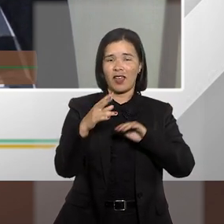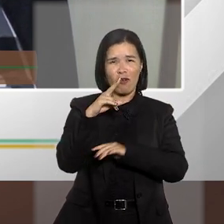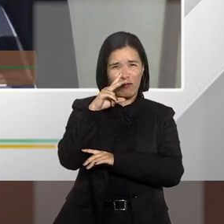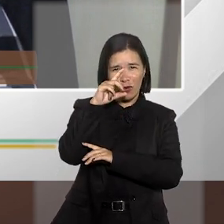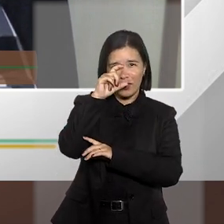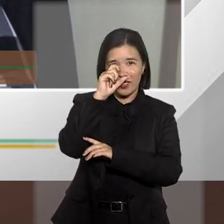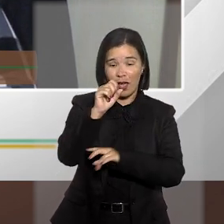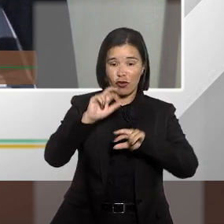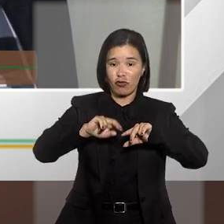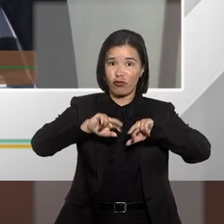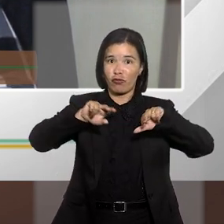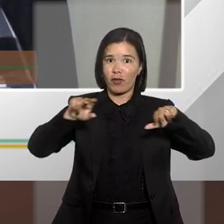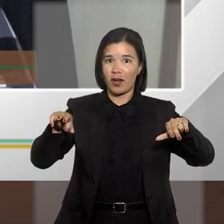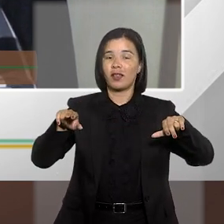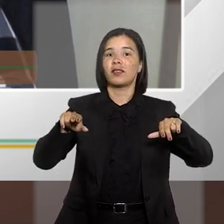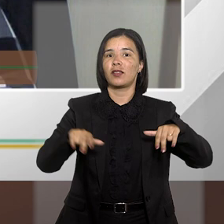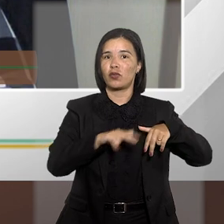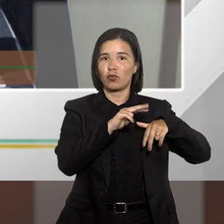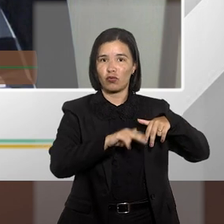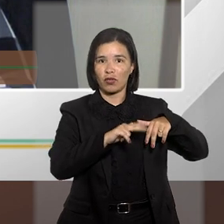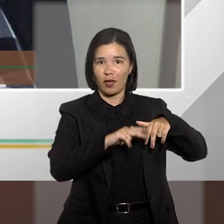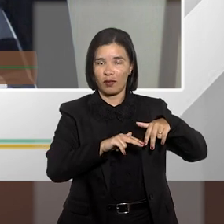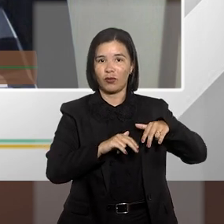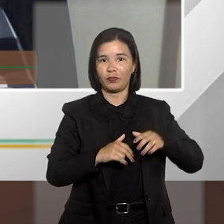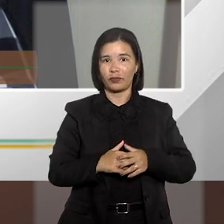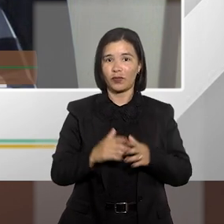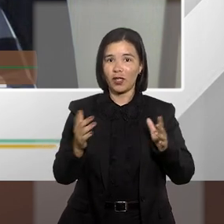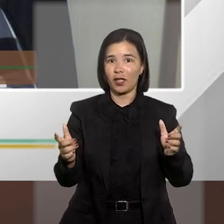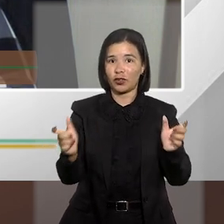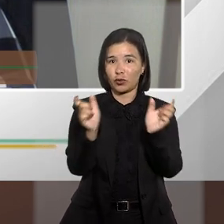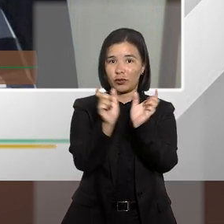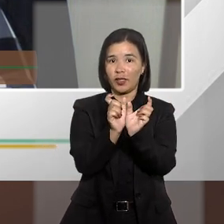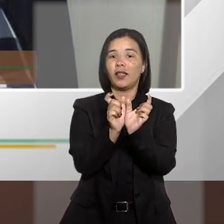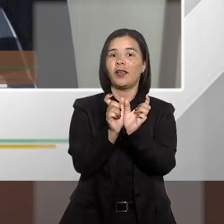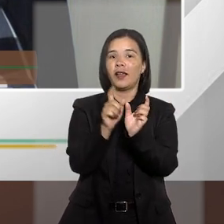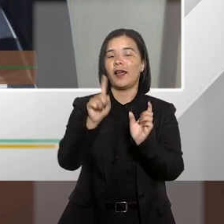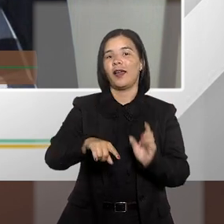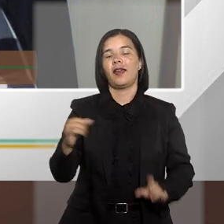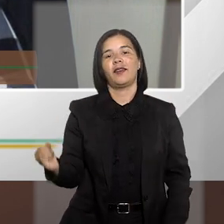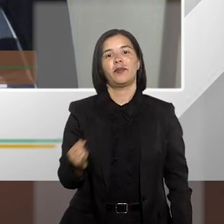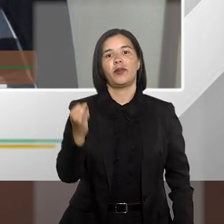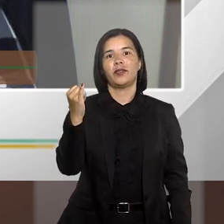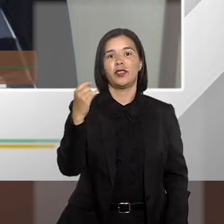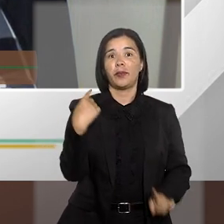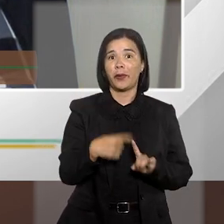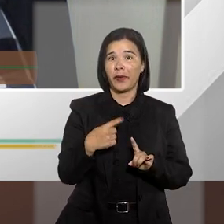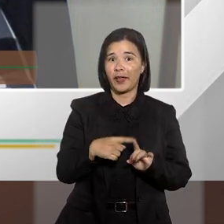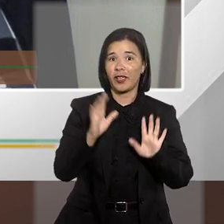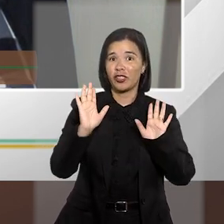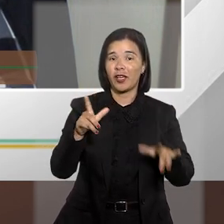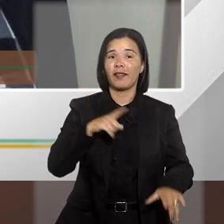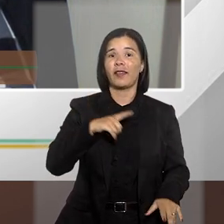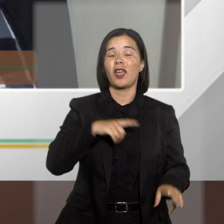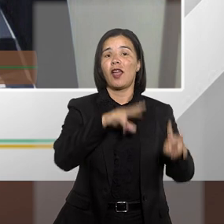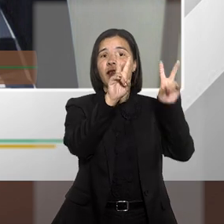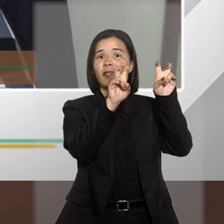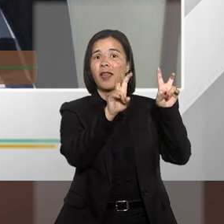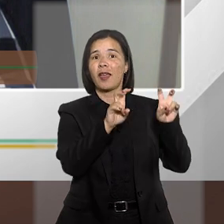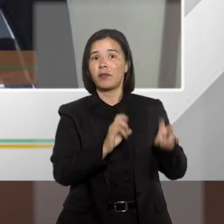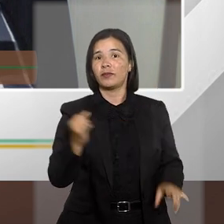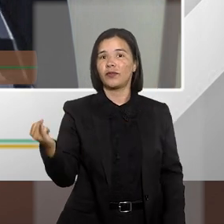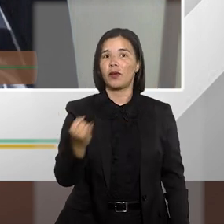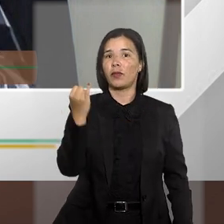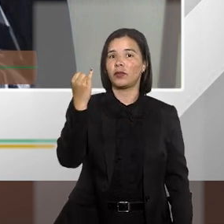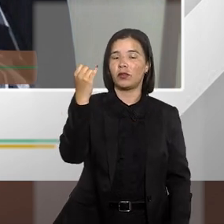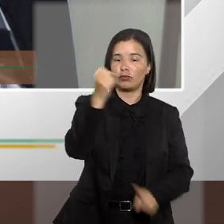desse gênero, e incluir essas palavras nessa inclusão, ela é fundamental. A gente tem tantos outros temas importantes na sociedade